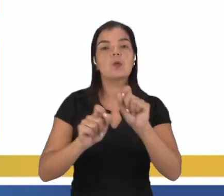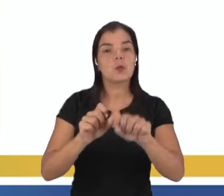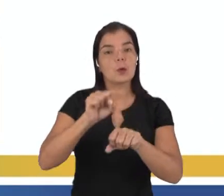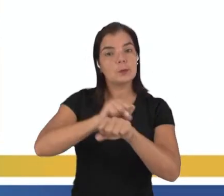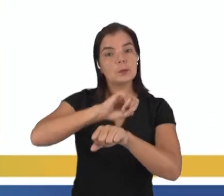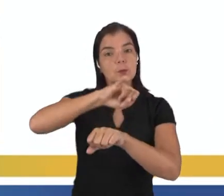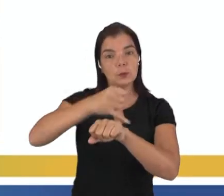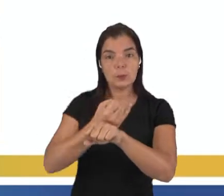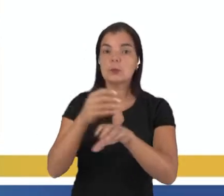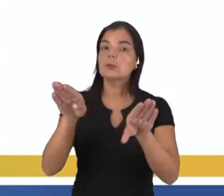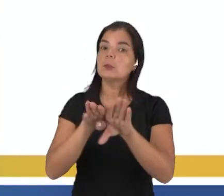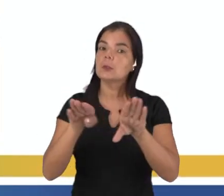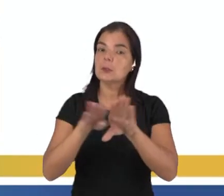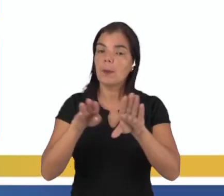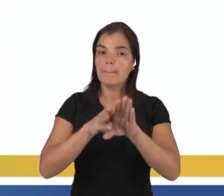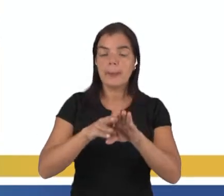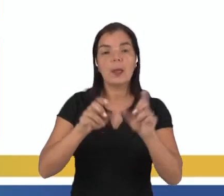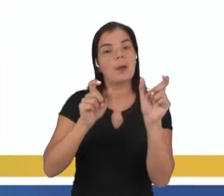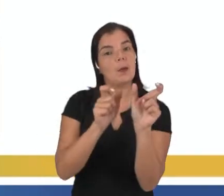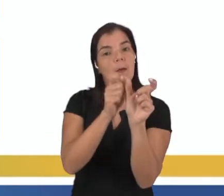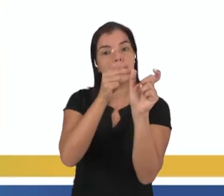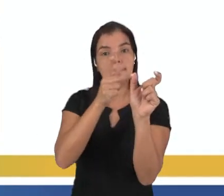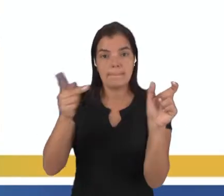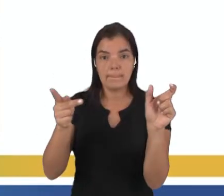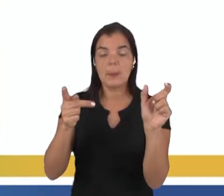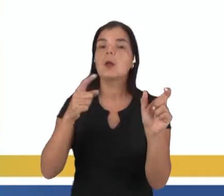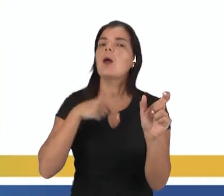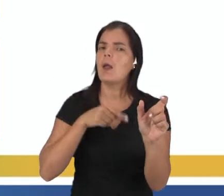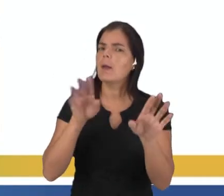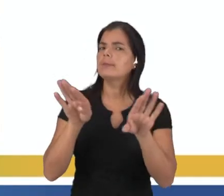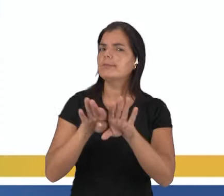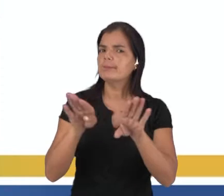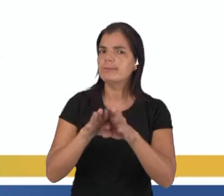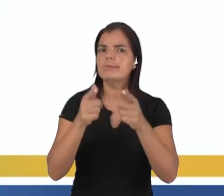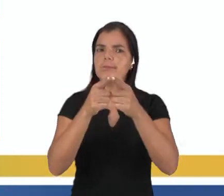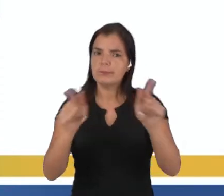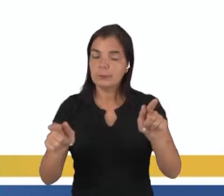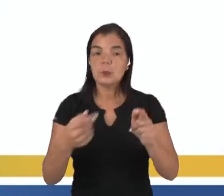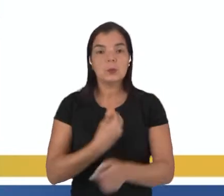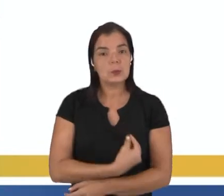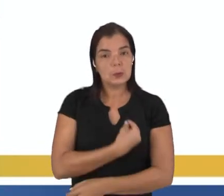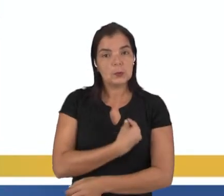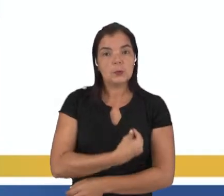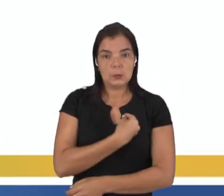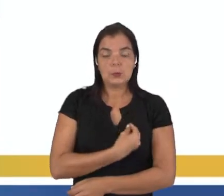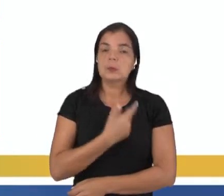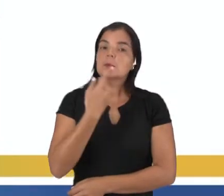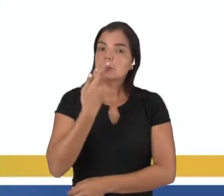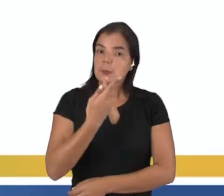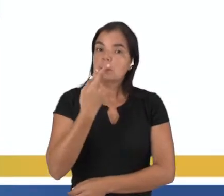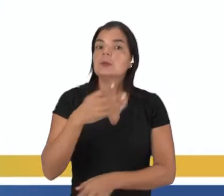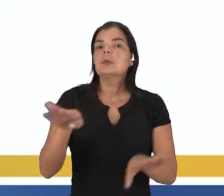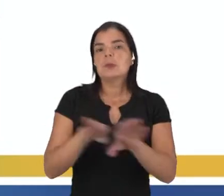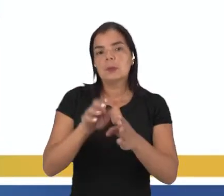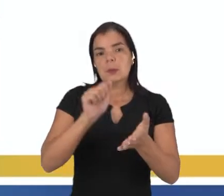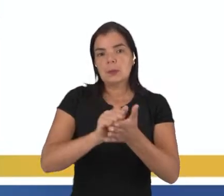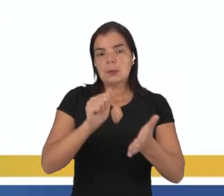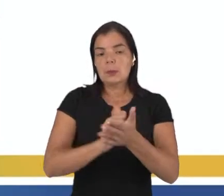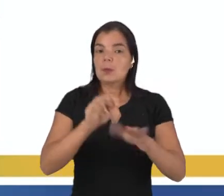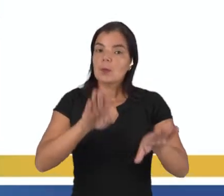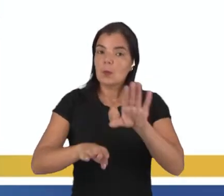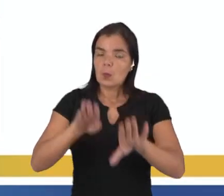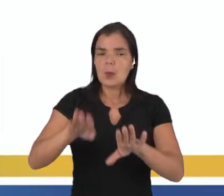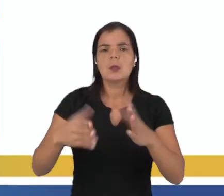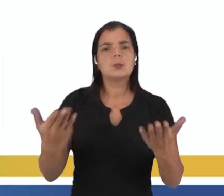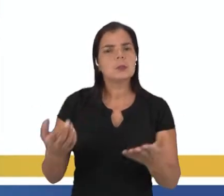e predicado? O sujeito e o predicado são termos gramaticais muito presentes em nossa fala e escrita. E apesar de